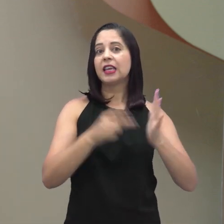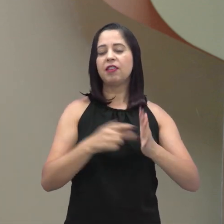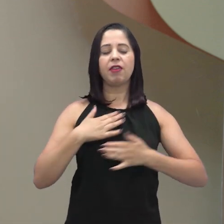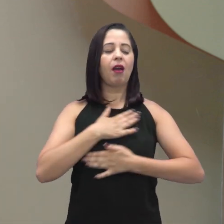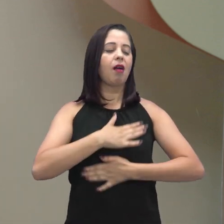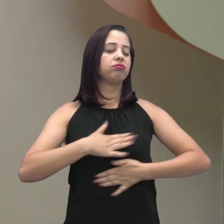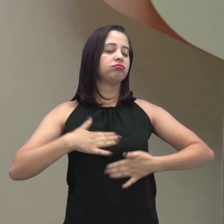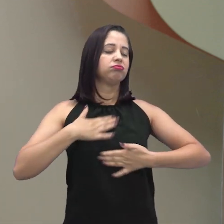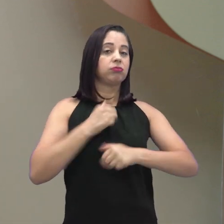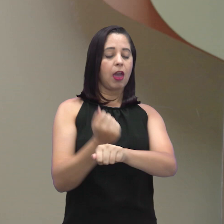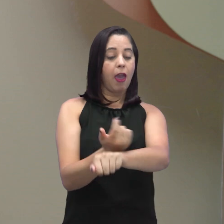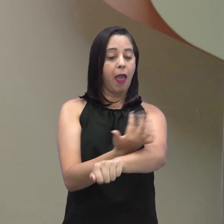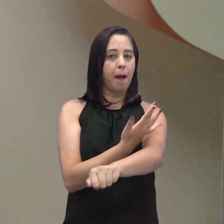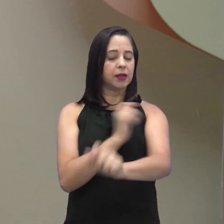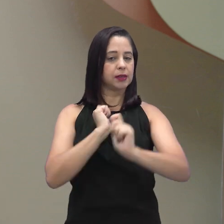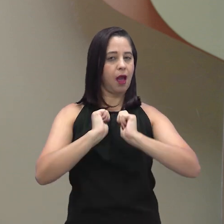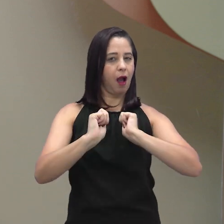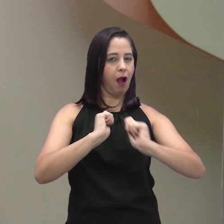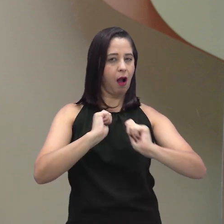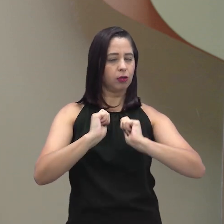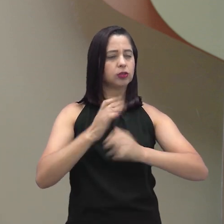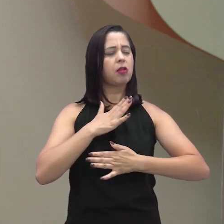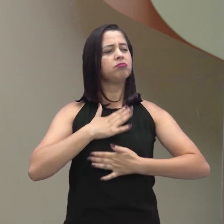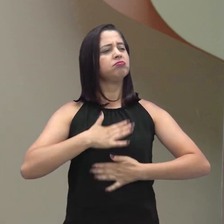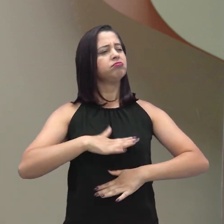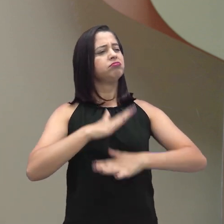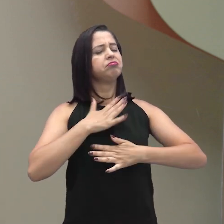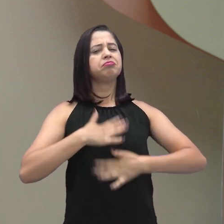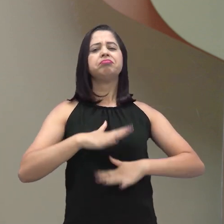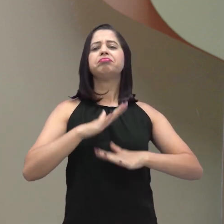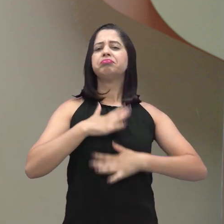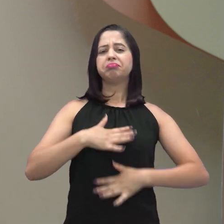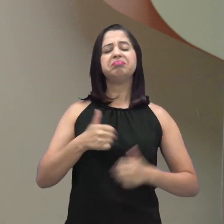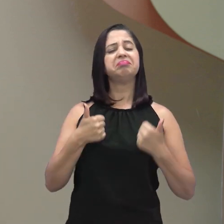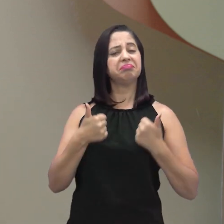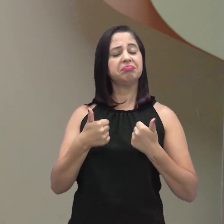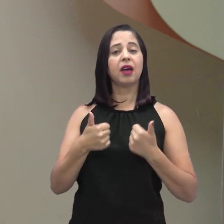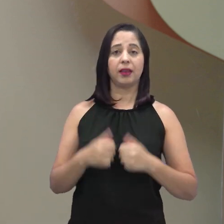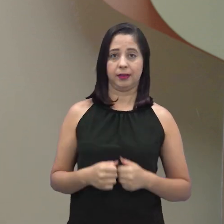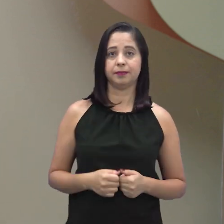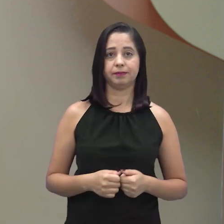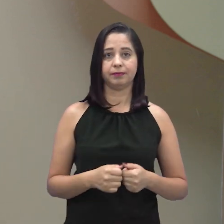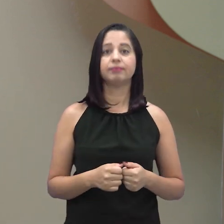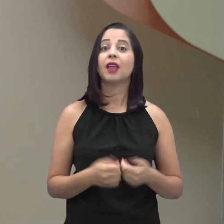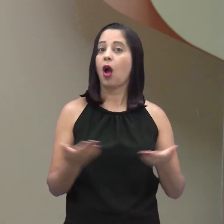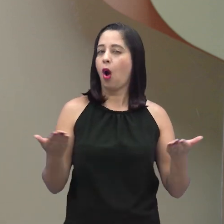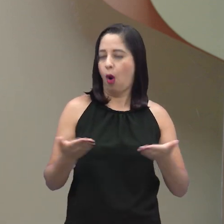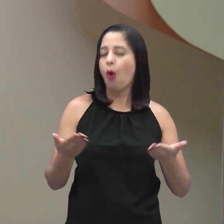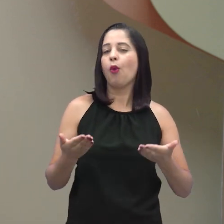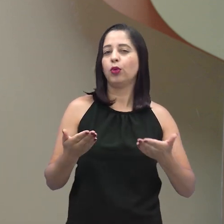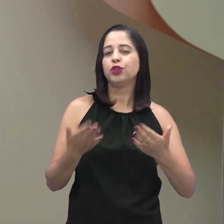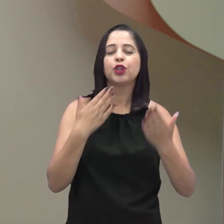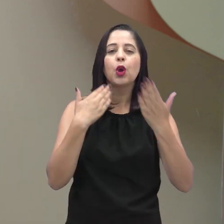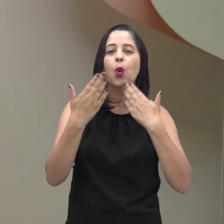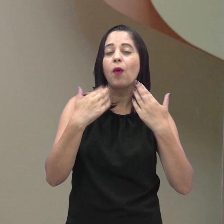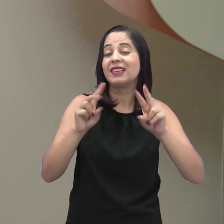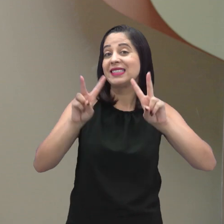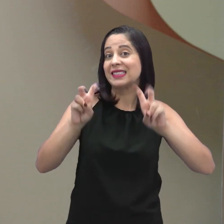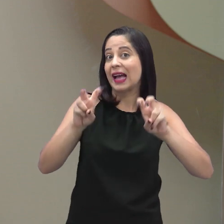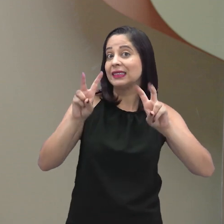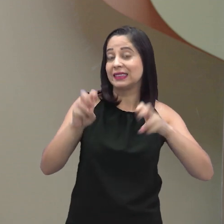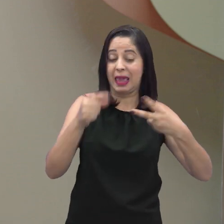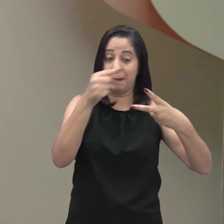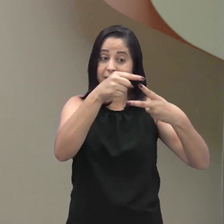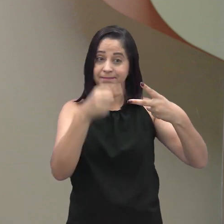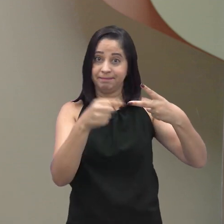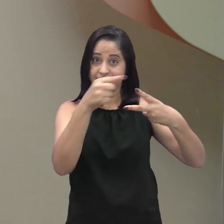e emocional, de estar satisfeito com a vida. E para falar sobre a necessidade de nos atentarmos a esses tópicos no